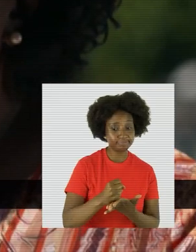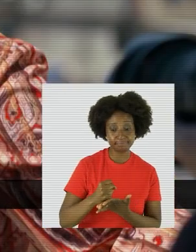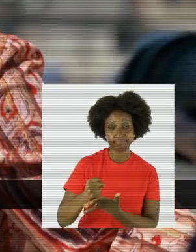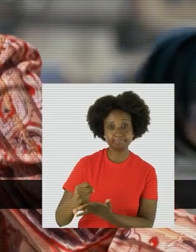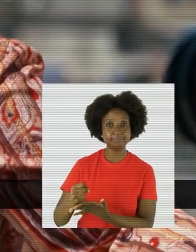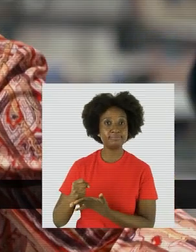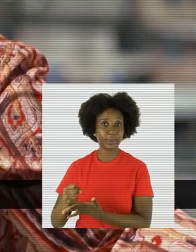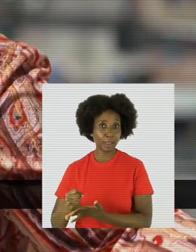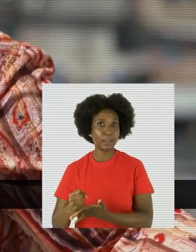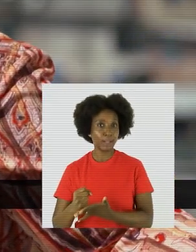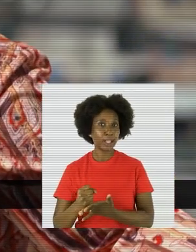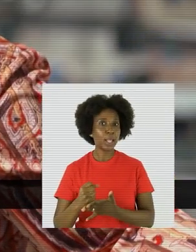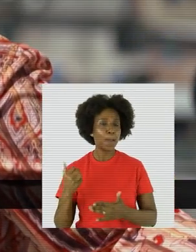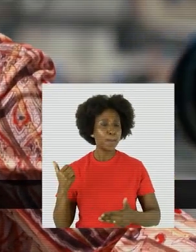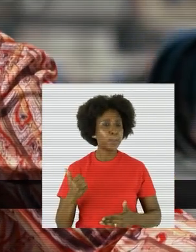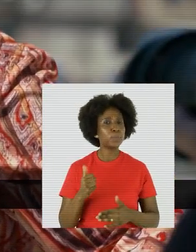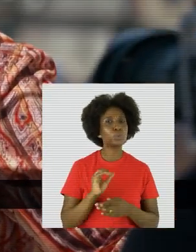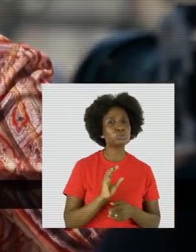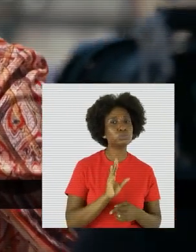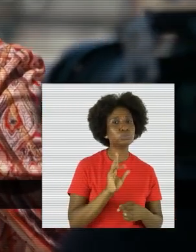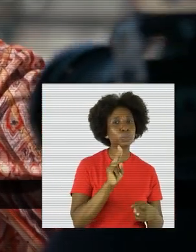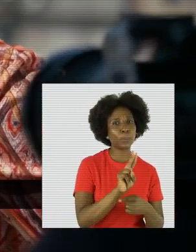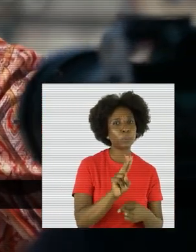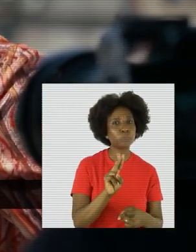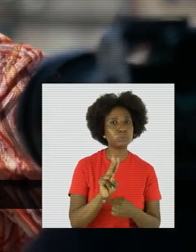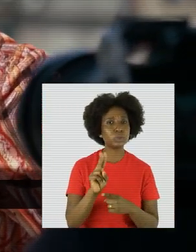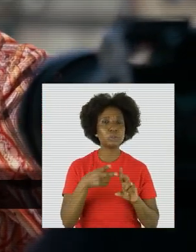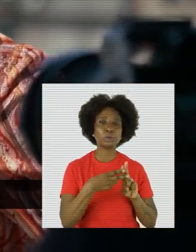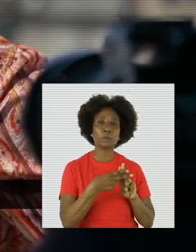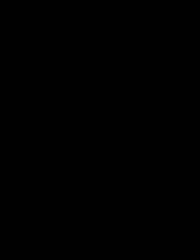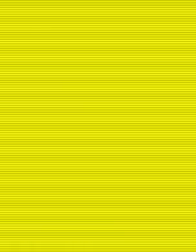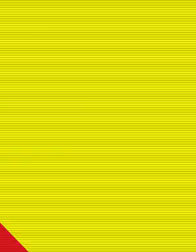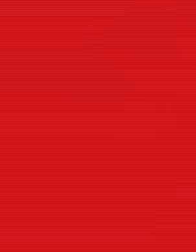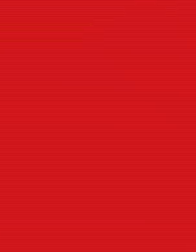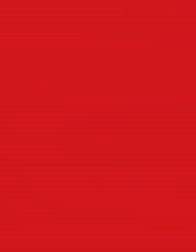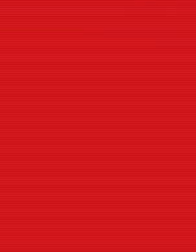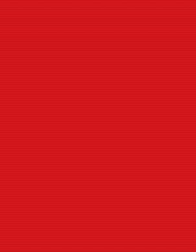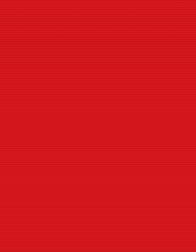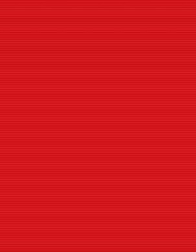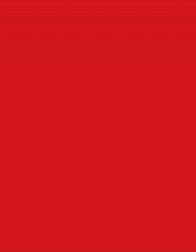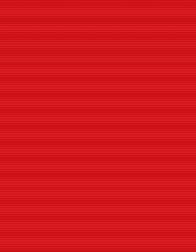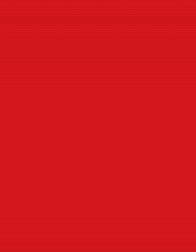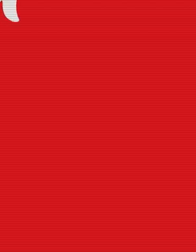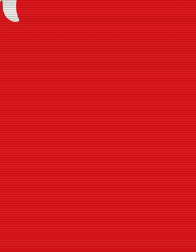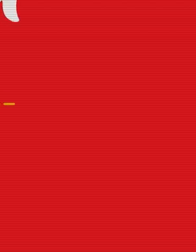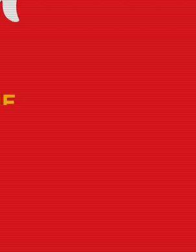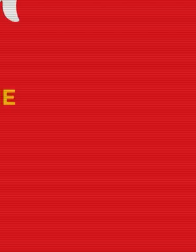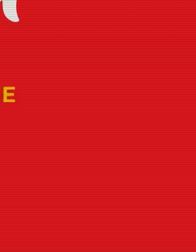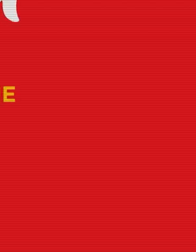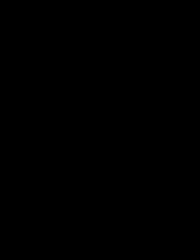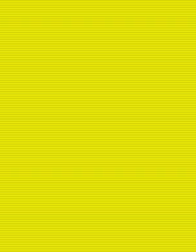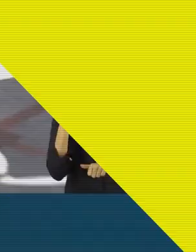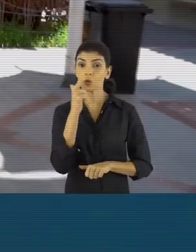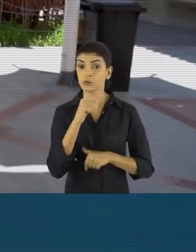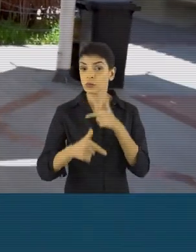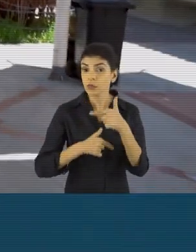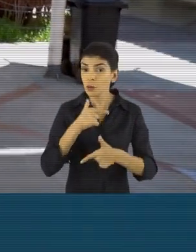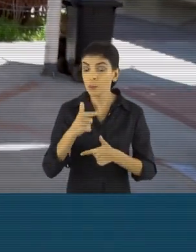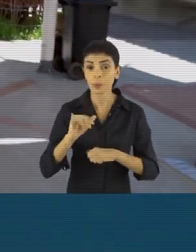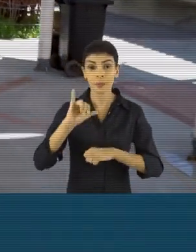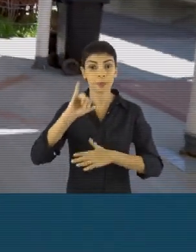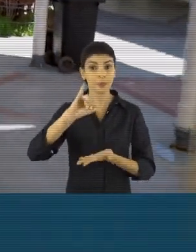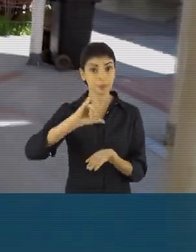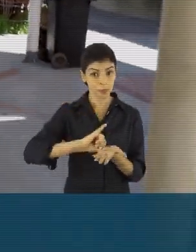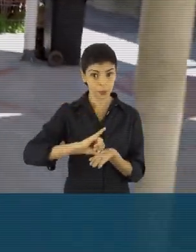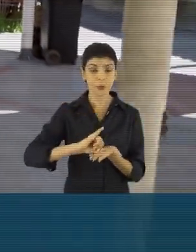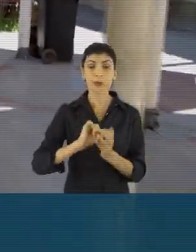passa por sustentar, né, o nosso sistema único de saúde. Vote 13. Bota fé que dá. Para que a gente insira o